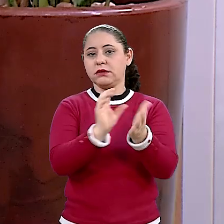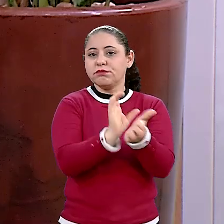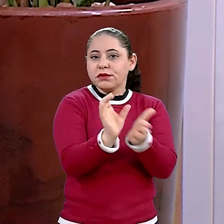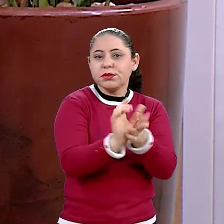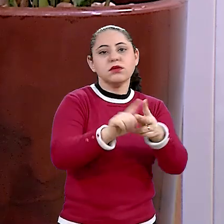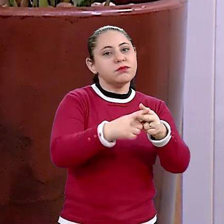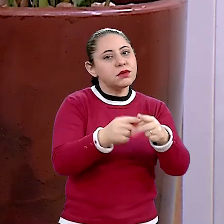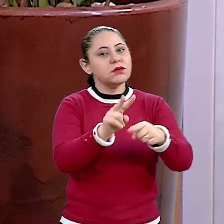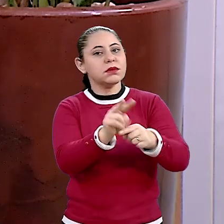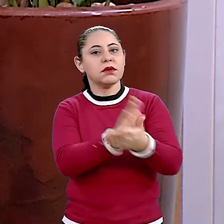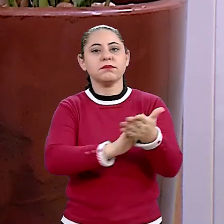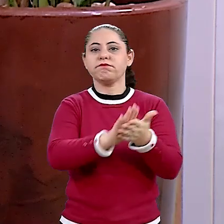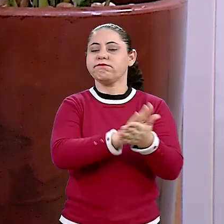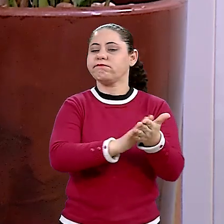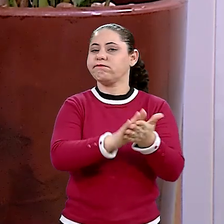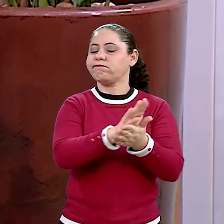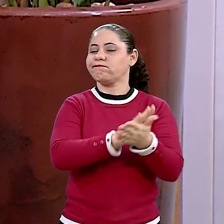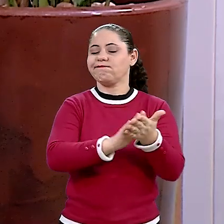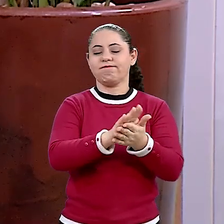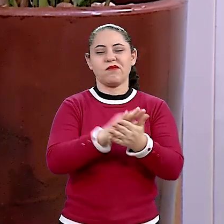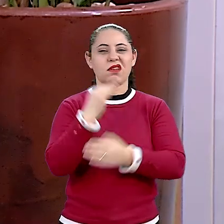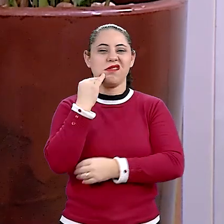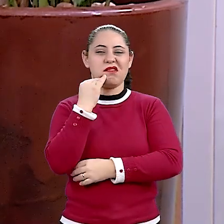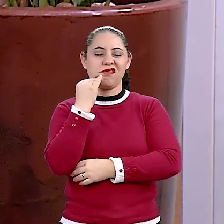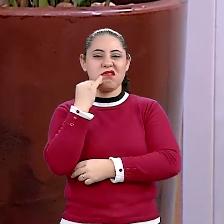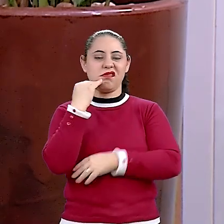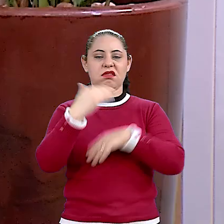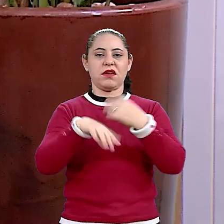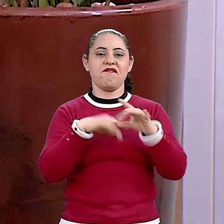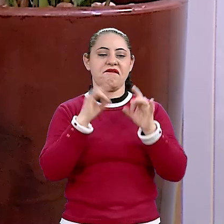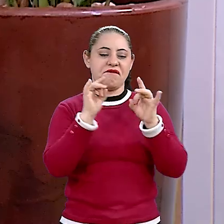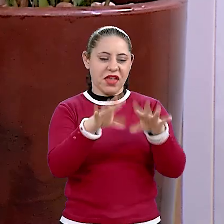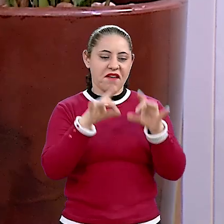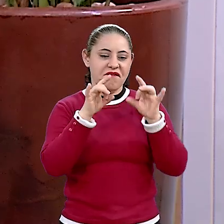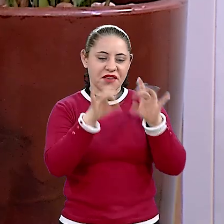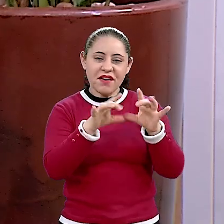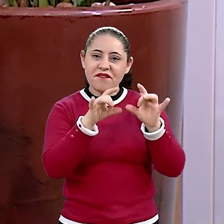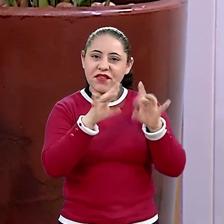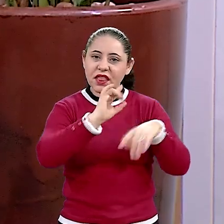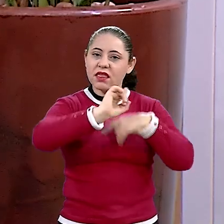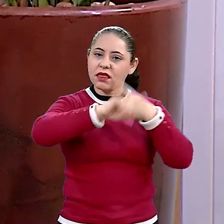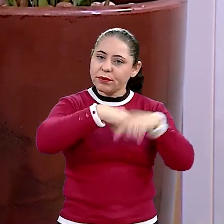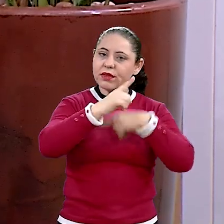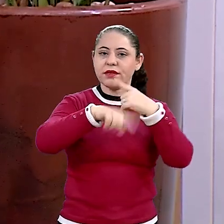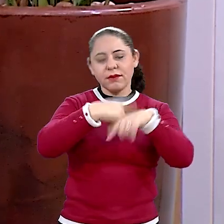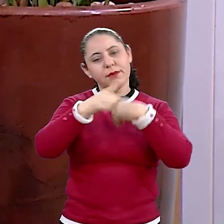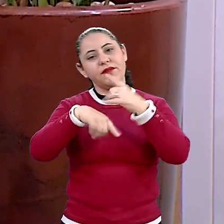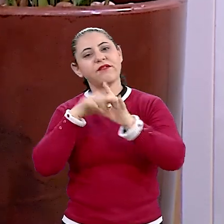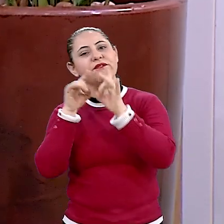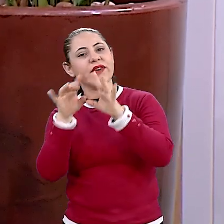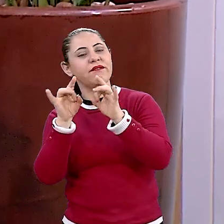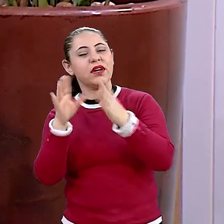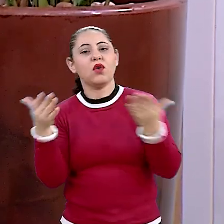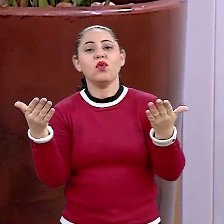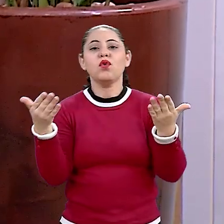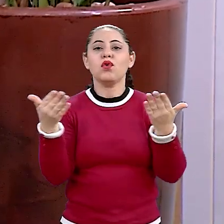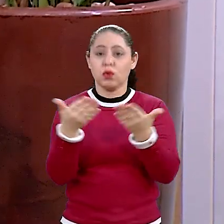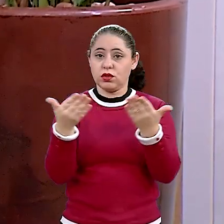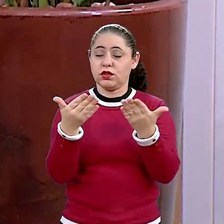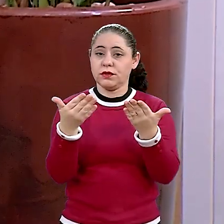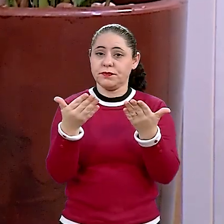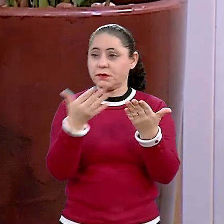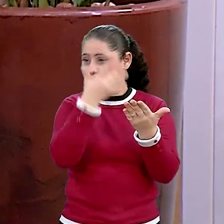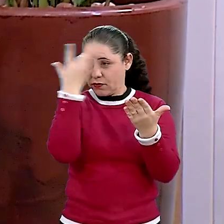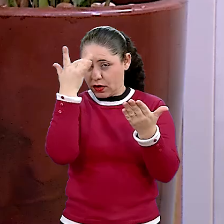investiu na ferrovia e foram sendo vendidas essas concessões sucessivamente, de forma que hoje